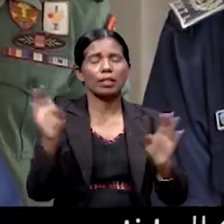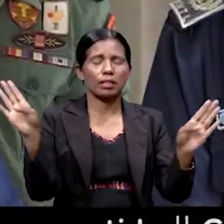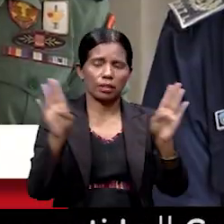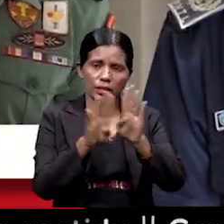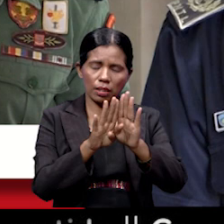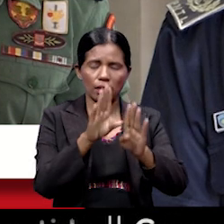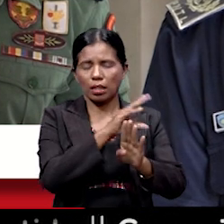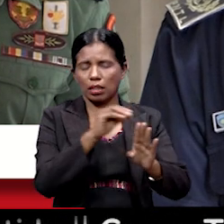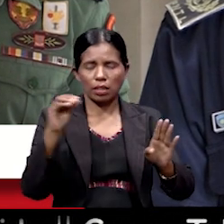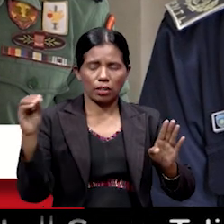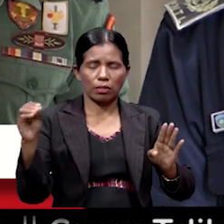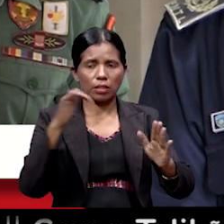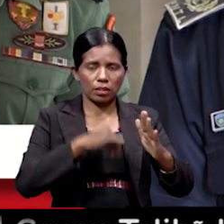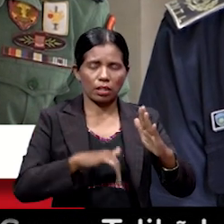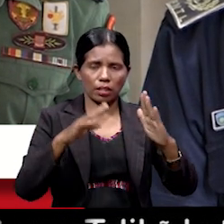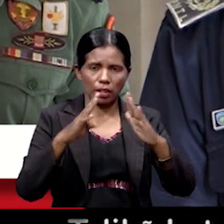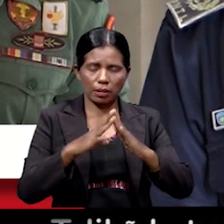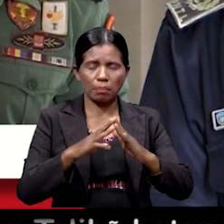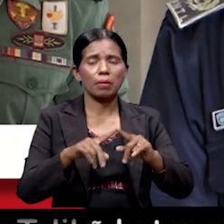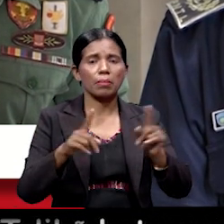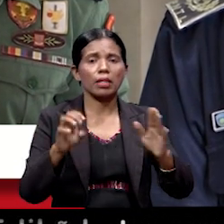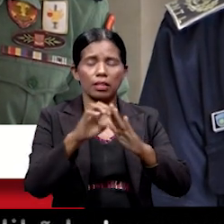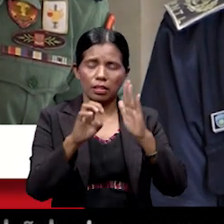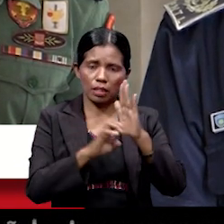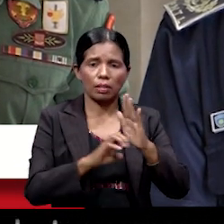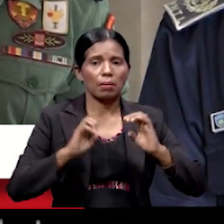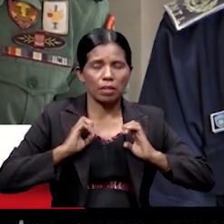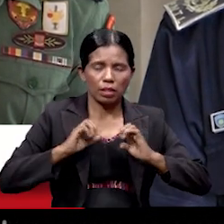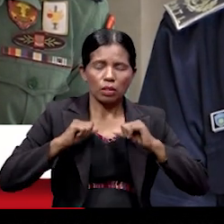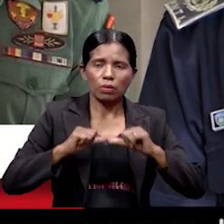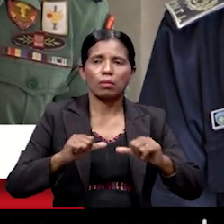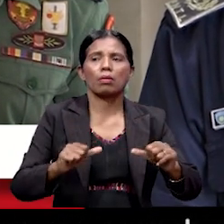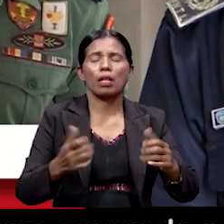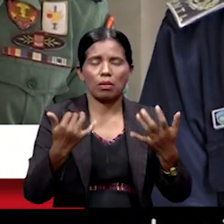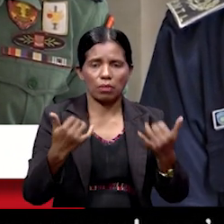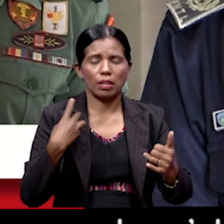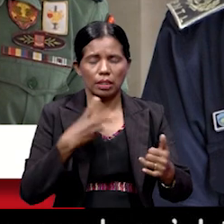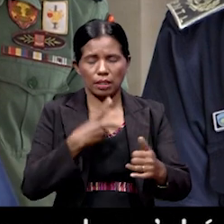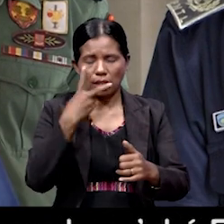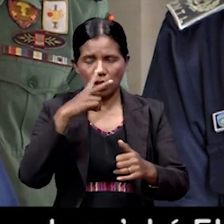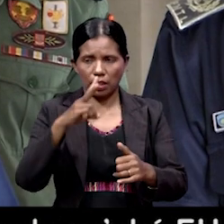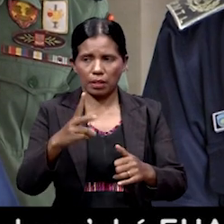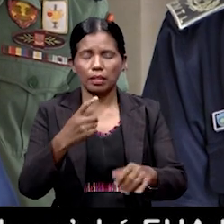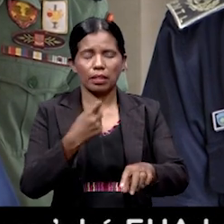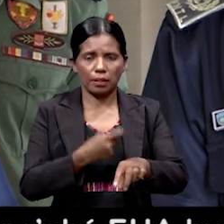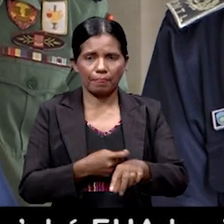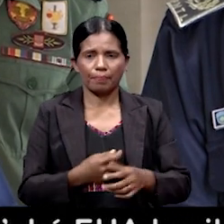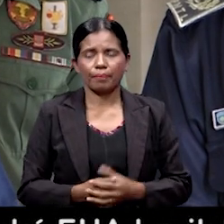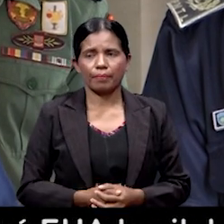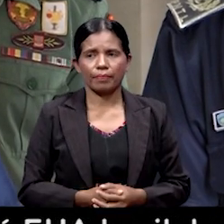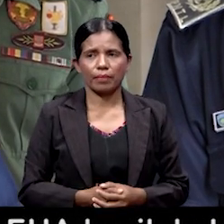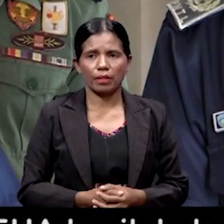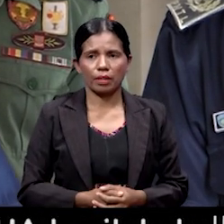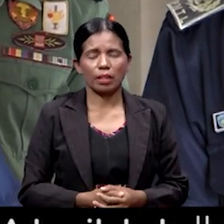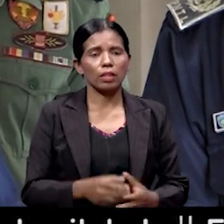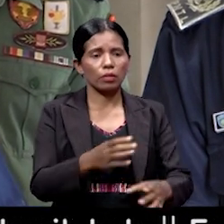confinamento domiciliário, mas estado de emergência lá. Agora, situação interna tecnicamente, tu dizes, né? Se te retira tem